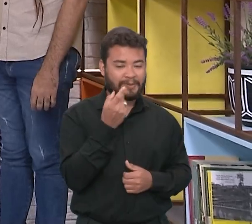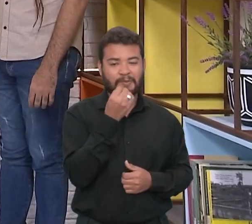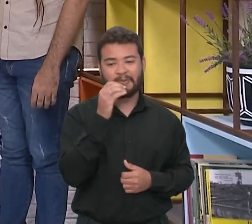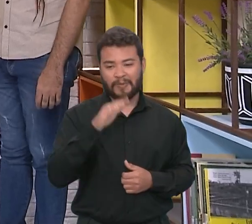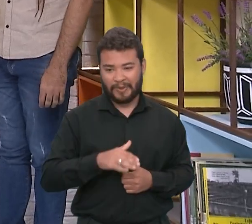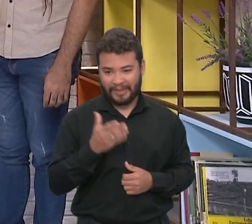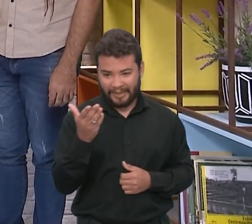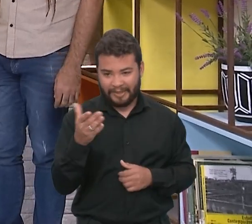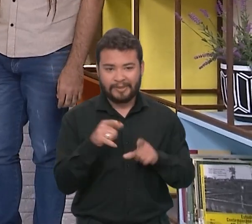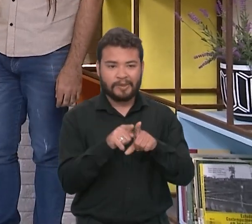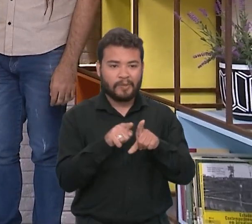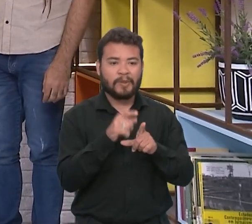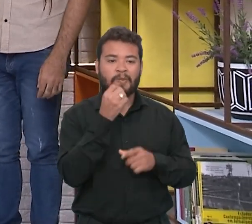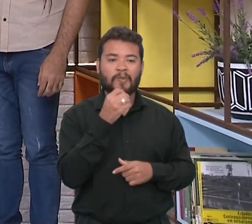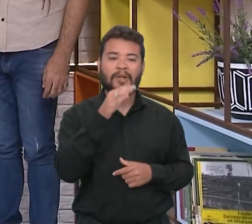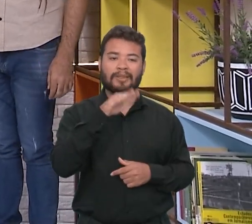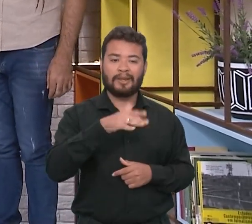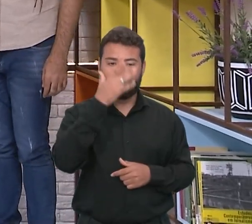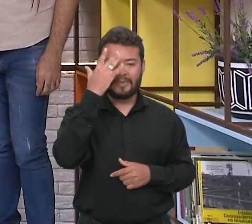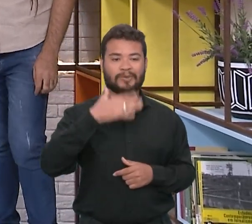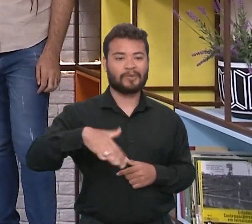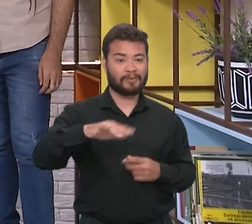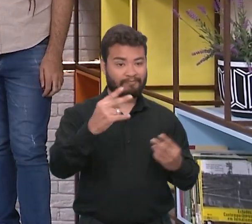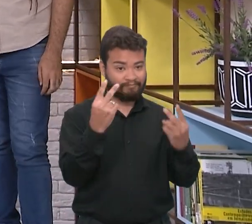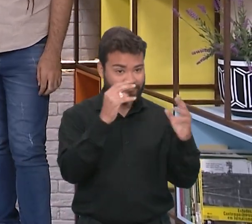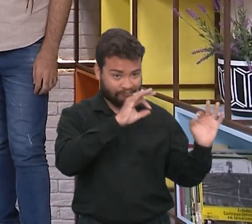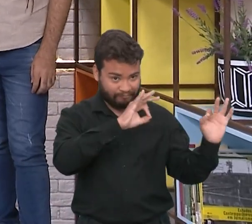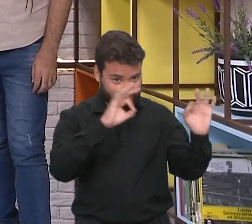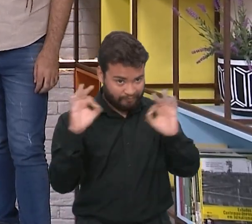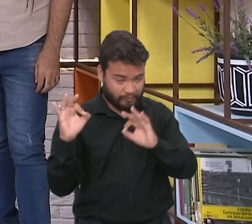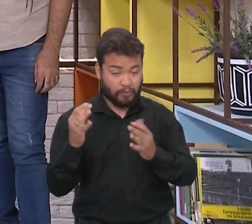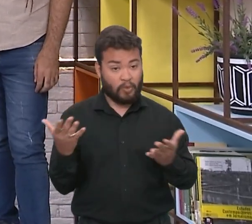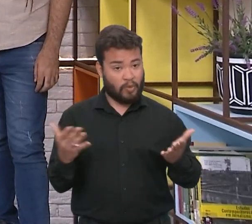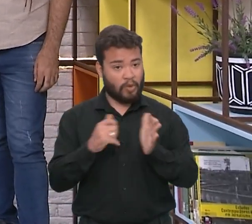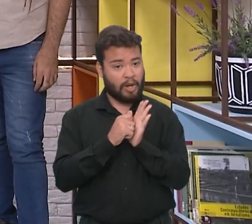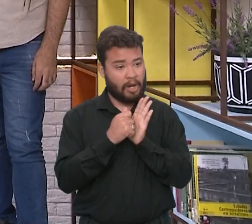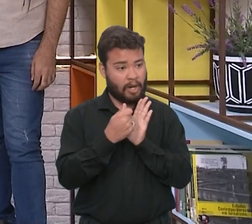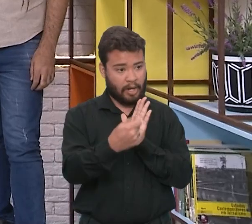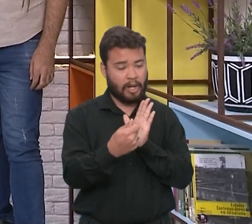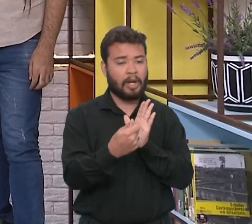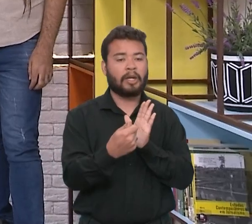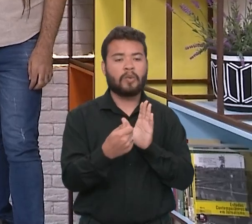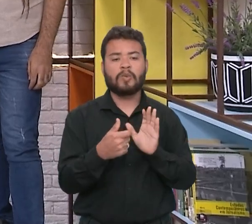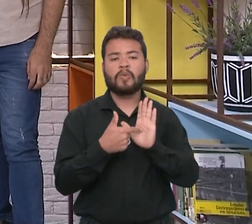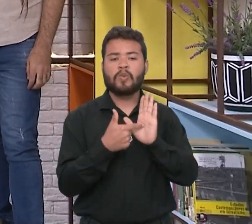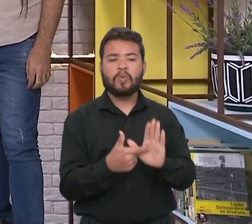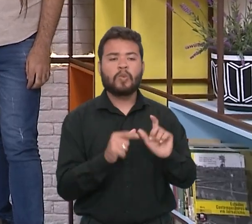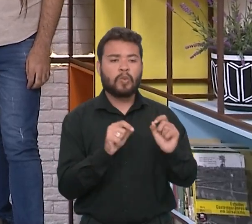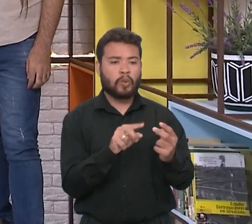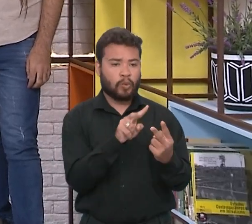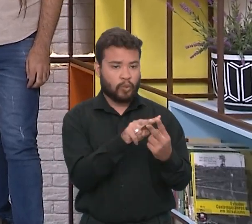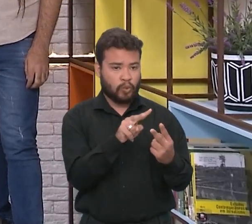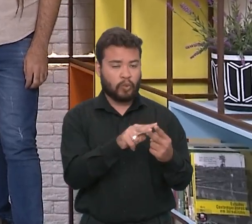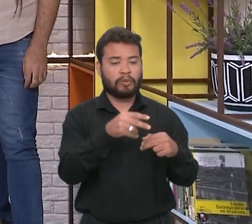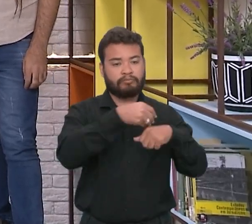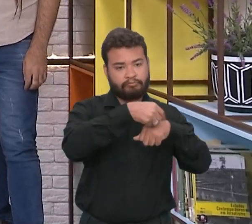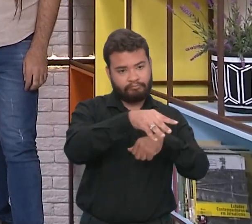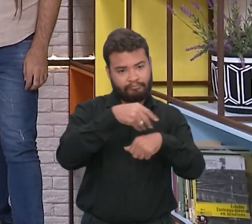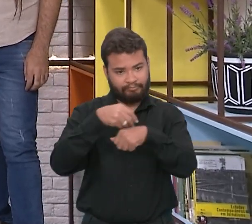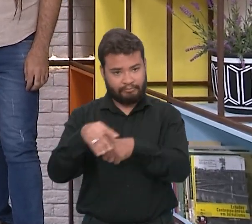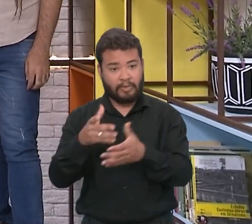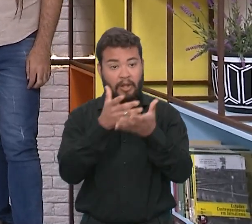tarde. E boa tarde para você que nos acompanha aí de casa. Na agenda de hoje, você vai conferir 2 dicas de eventos que